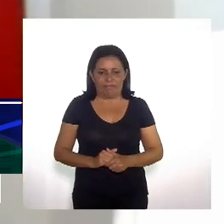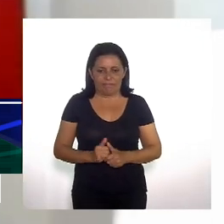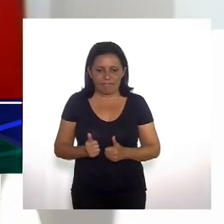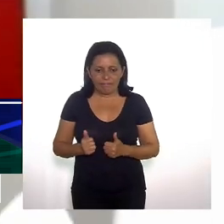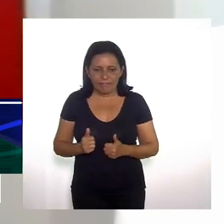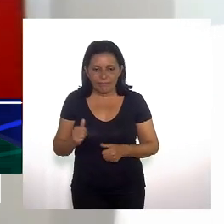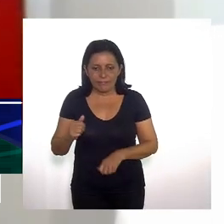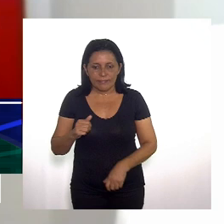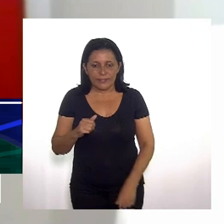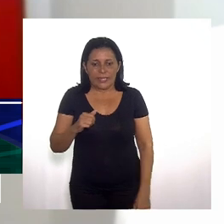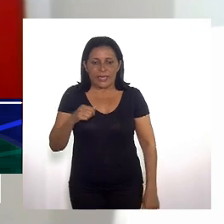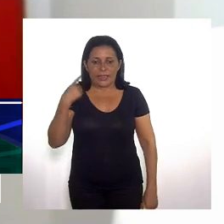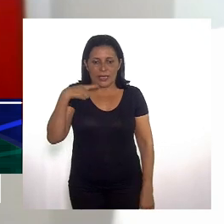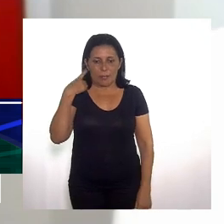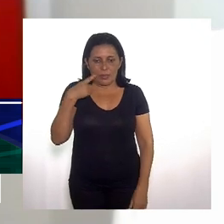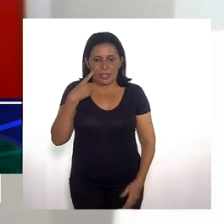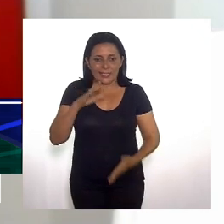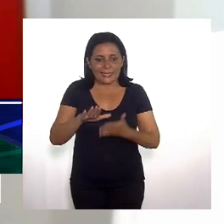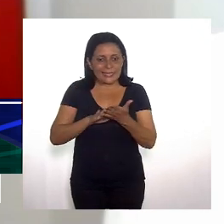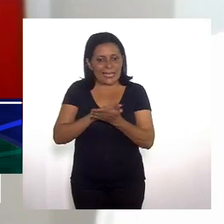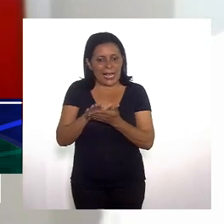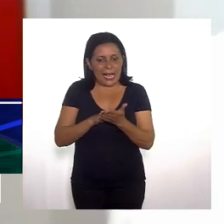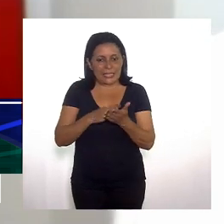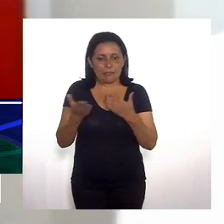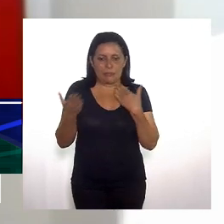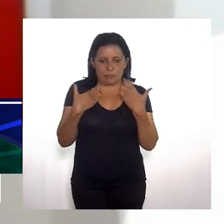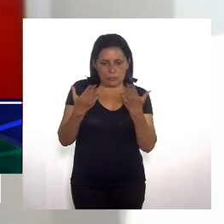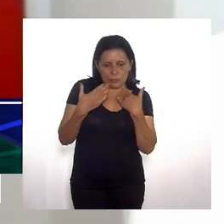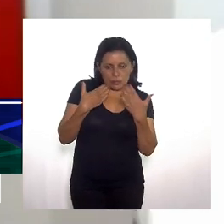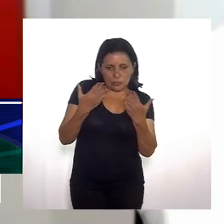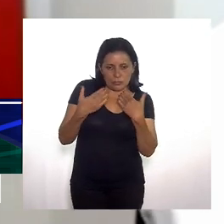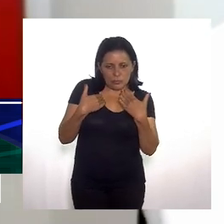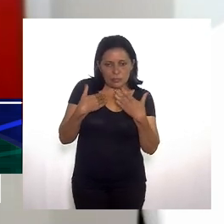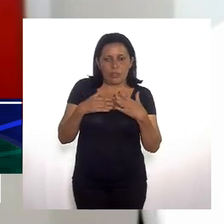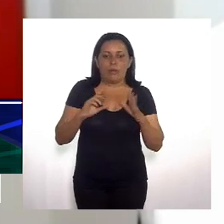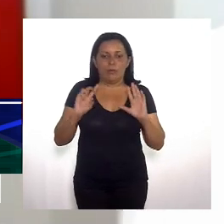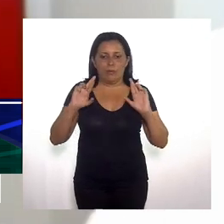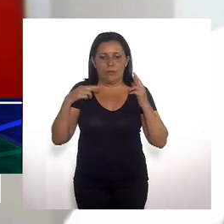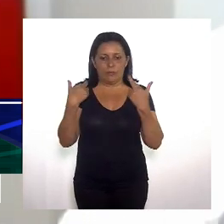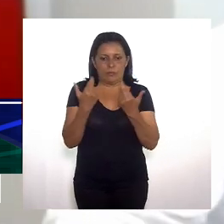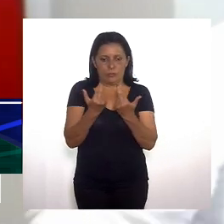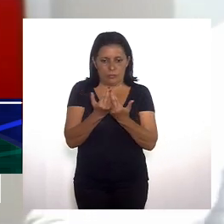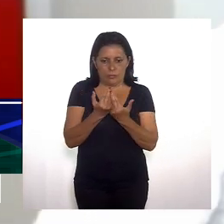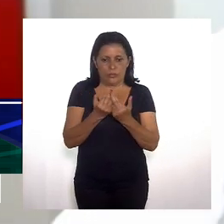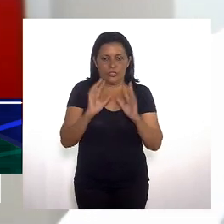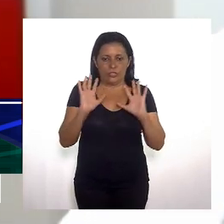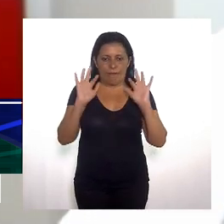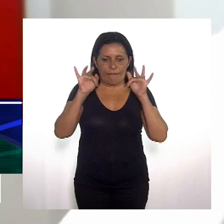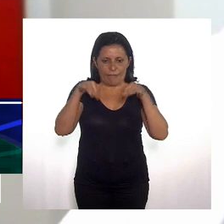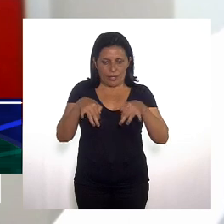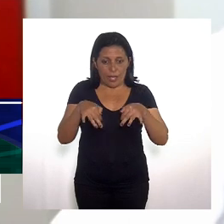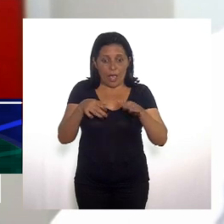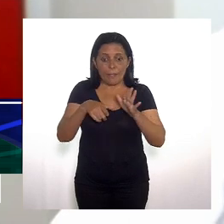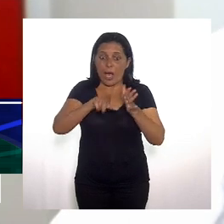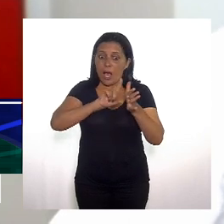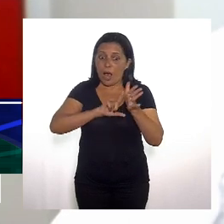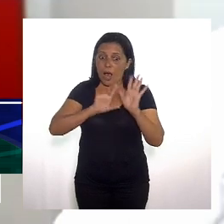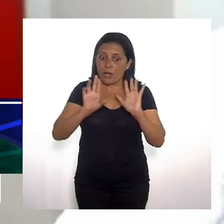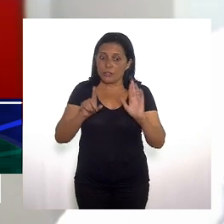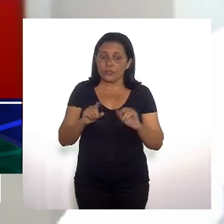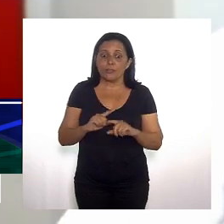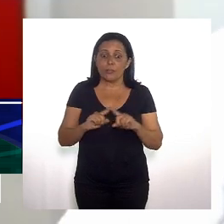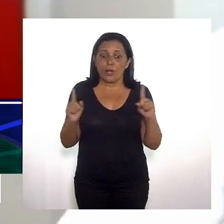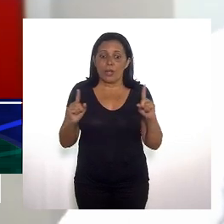Exato. Nada mais a tratar na segunda sessão extraordinária, a mesma está encerrada. Ah, não, antes, porém, vamos